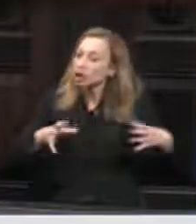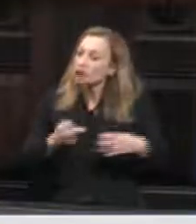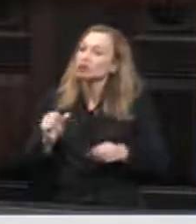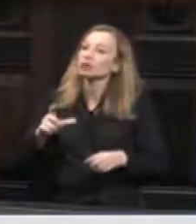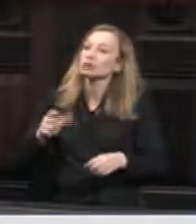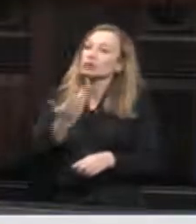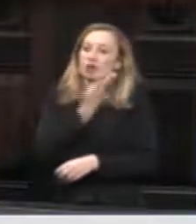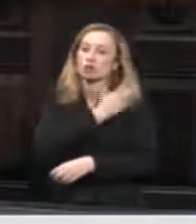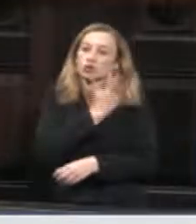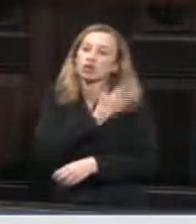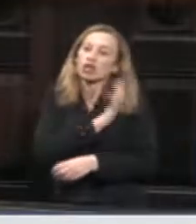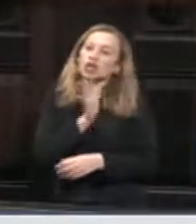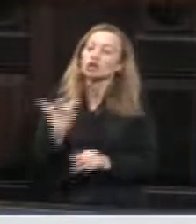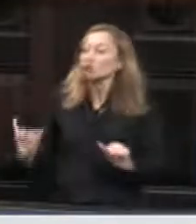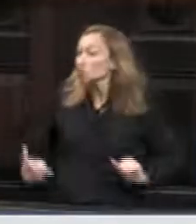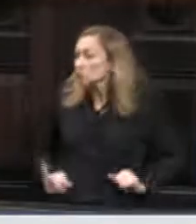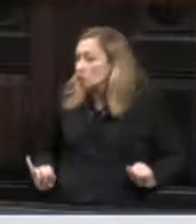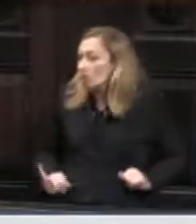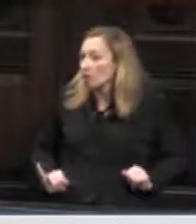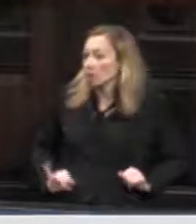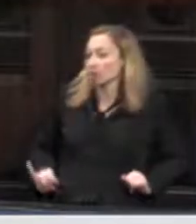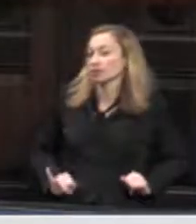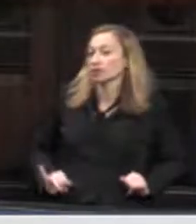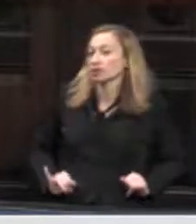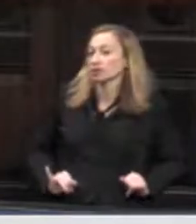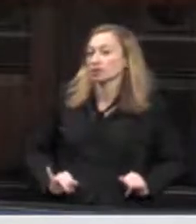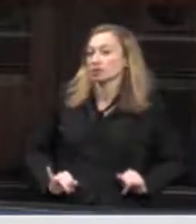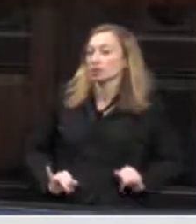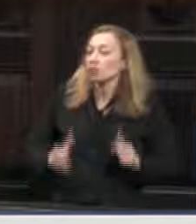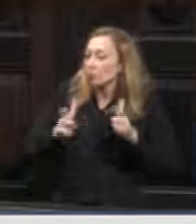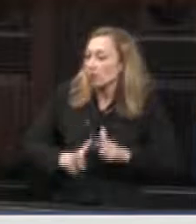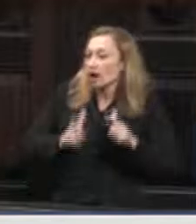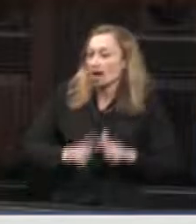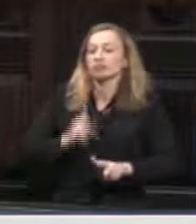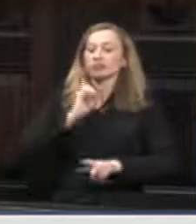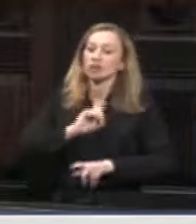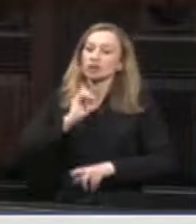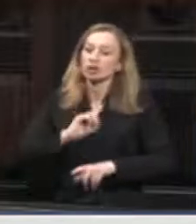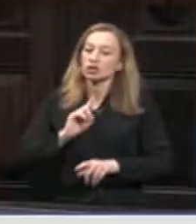sofre a Baixada Fluminense em relação à segurança pública.